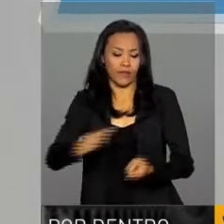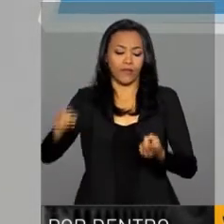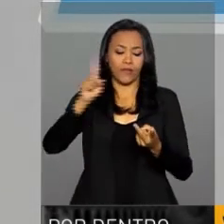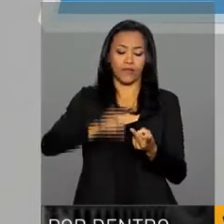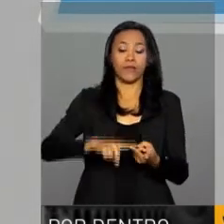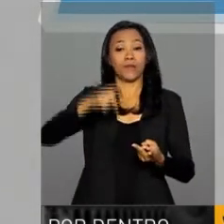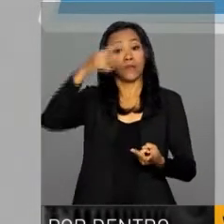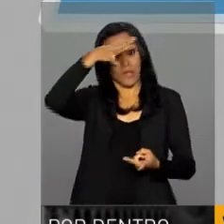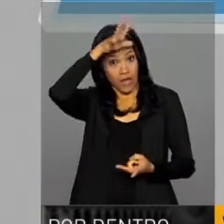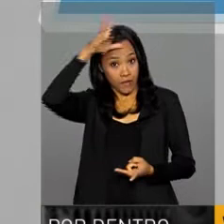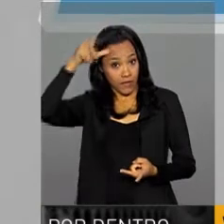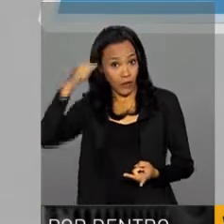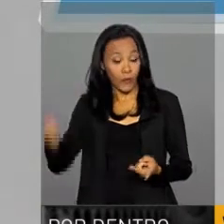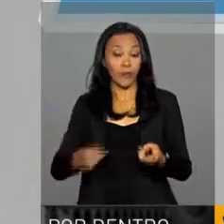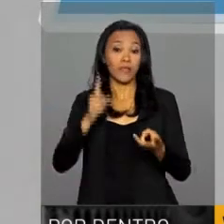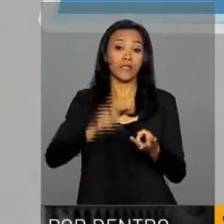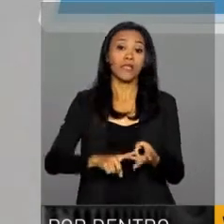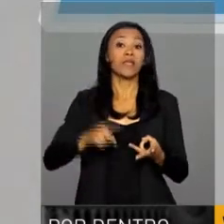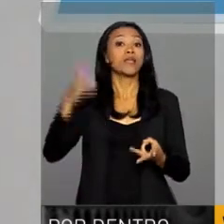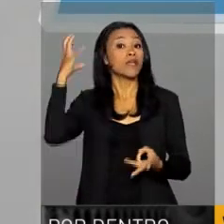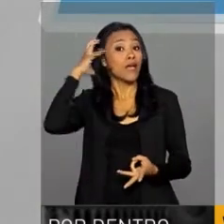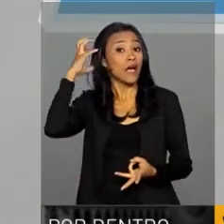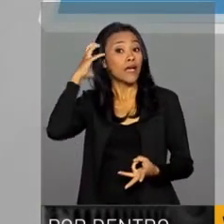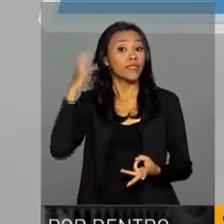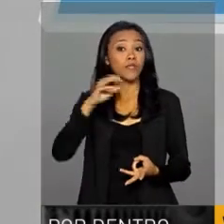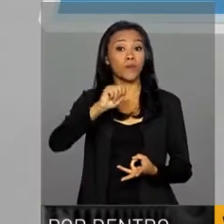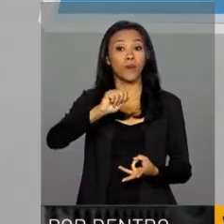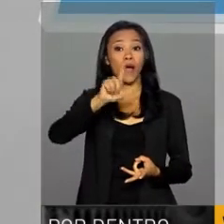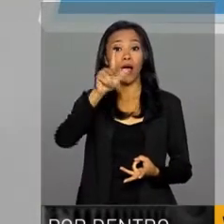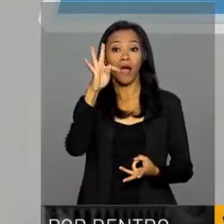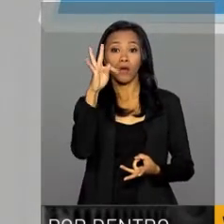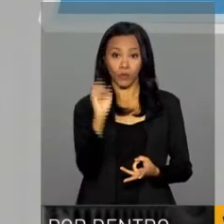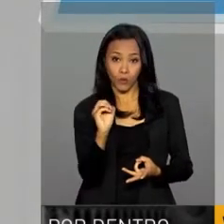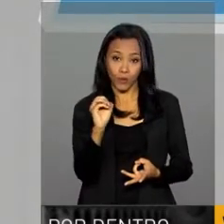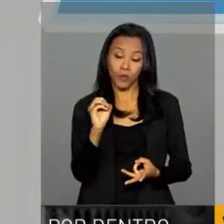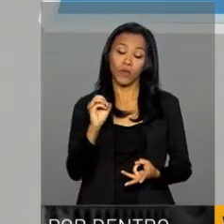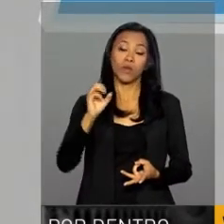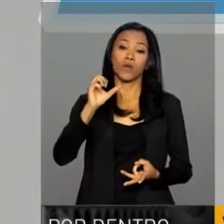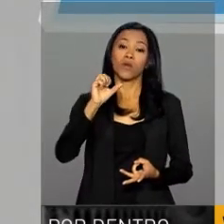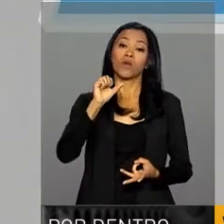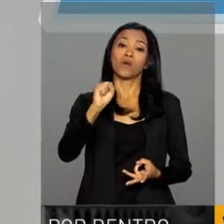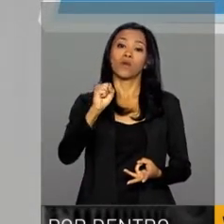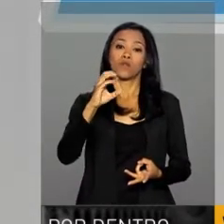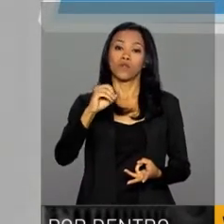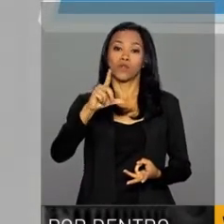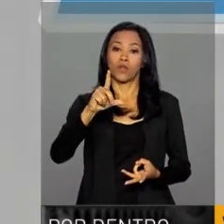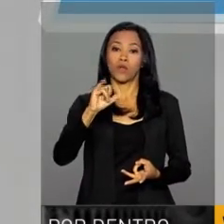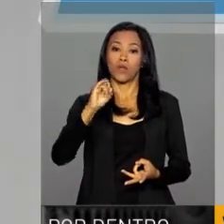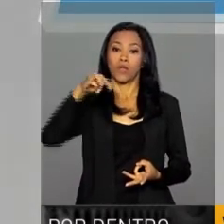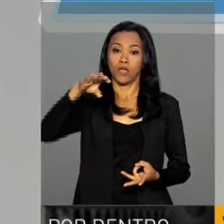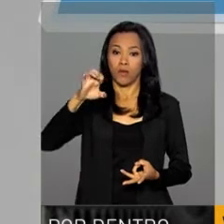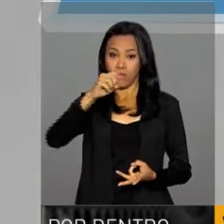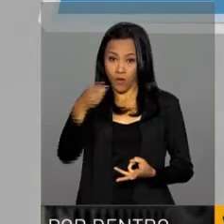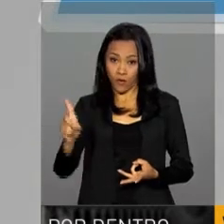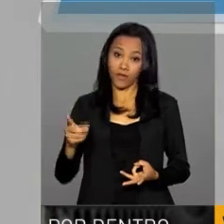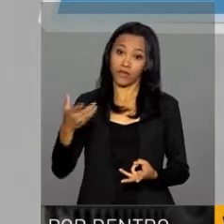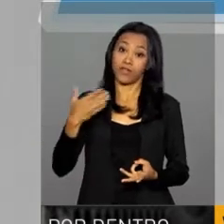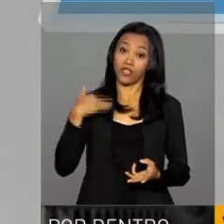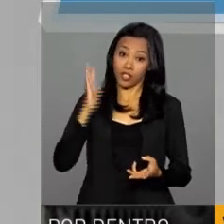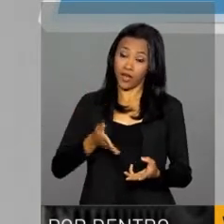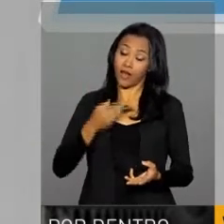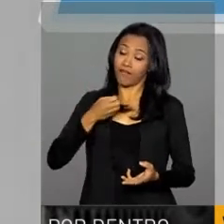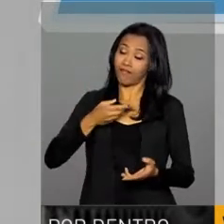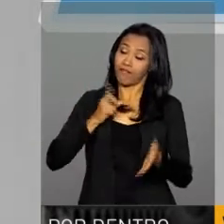e também rádio nacional do alto solimões vossos complementar a ministra que já até nova senhora ministra